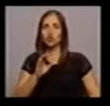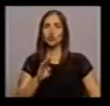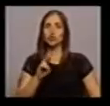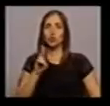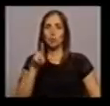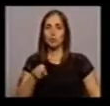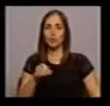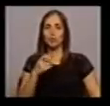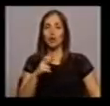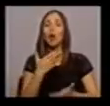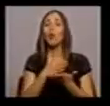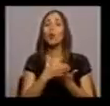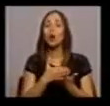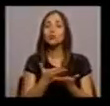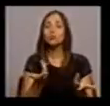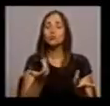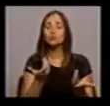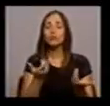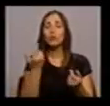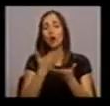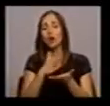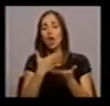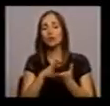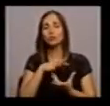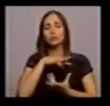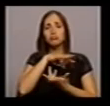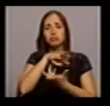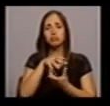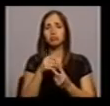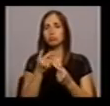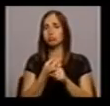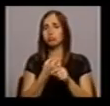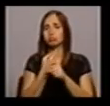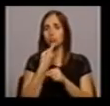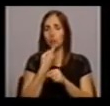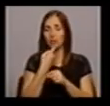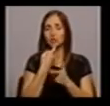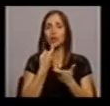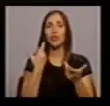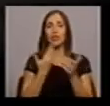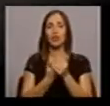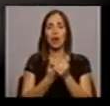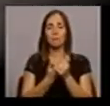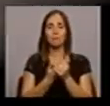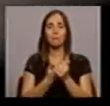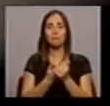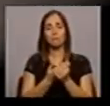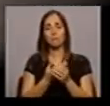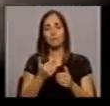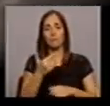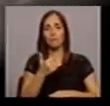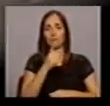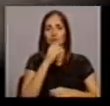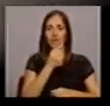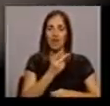no Sistema Solar interior? Restos rochosos, mas são esses restos rochosos que dão origem a planetas como Mercúrio, Vênus, Terra, Marte, os